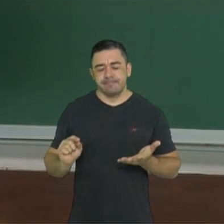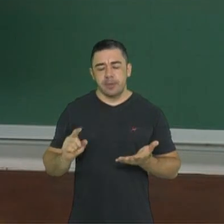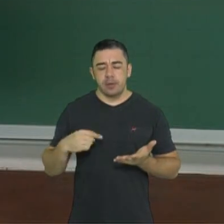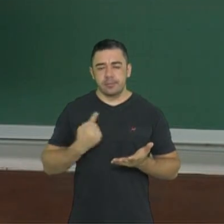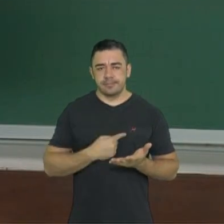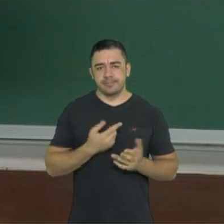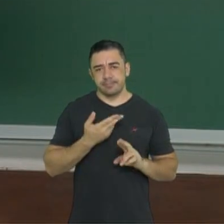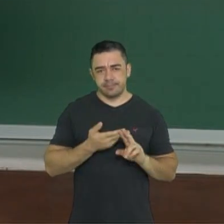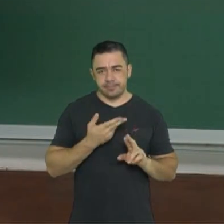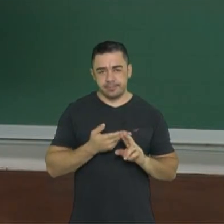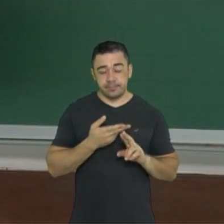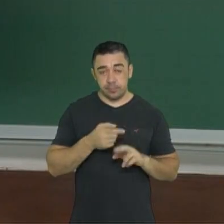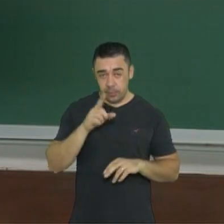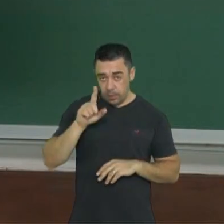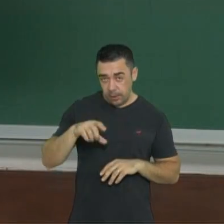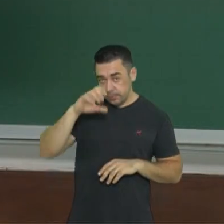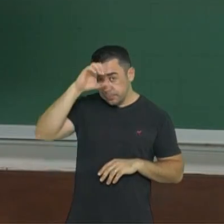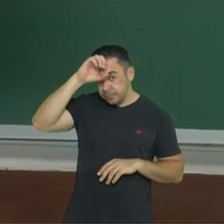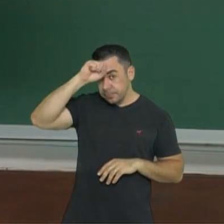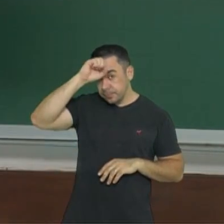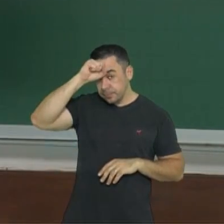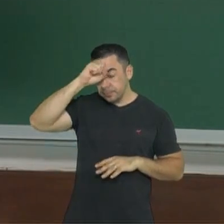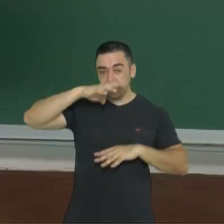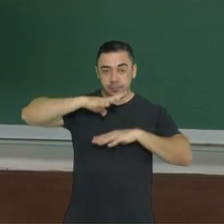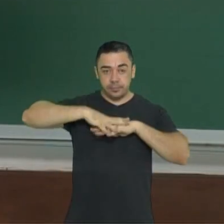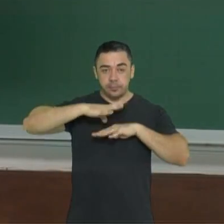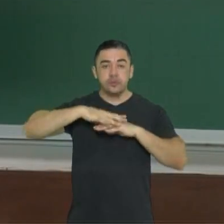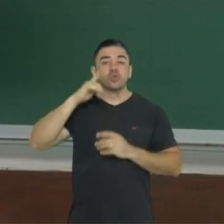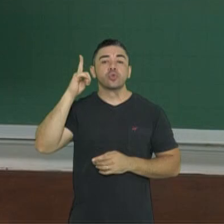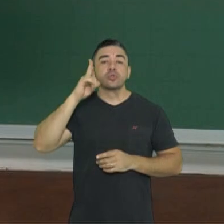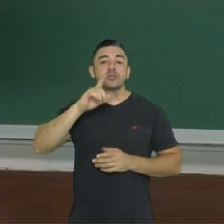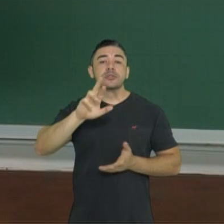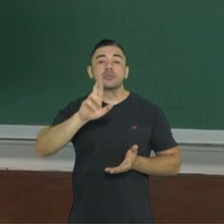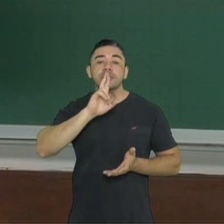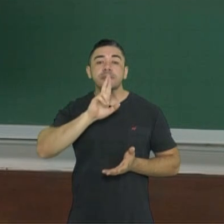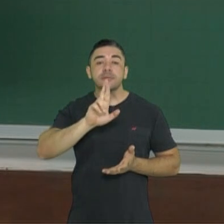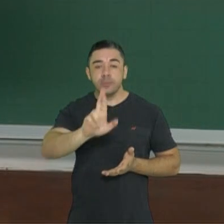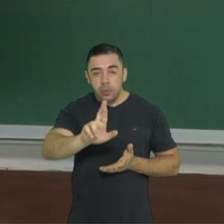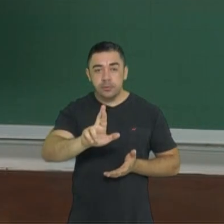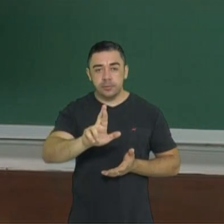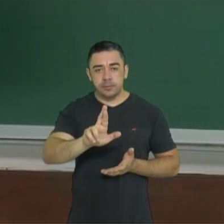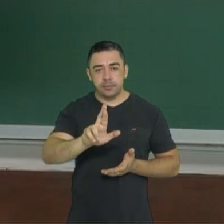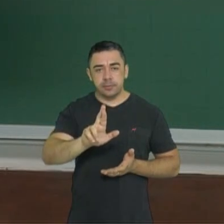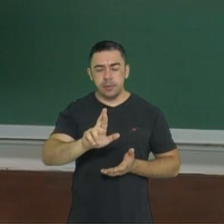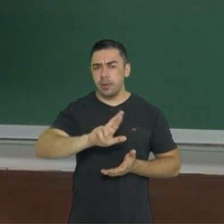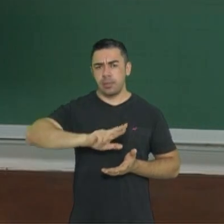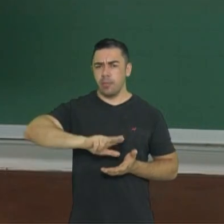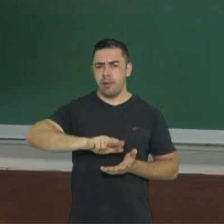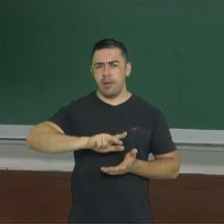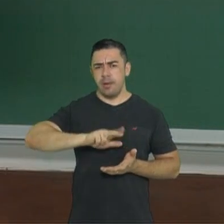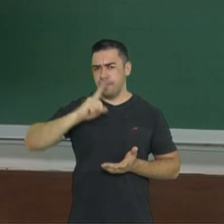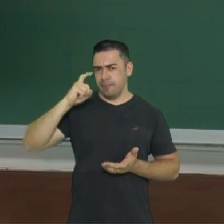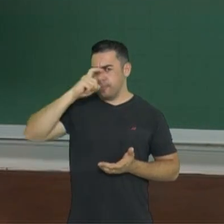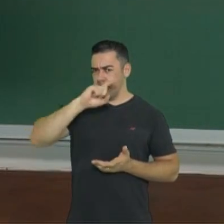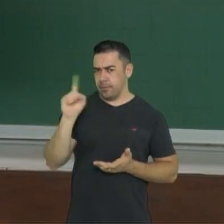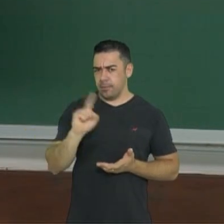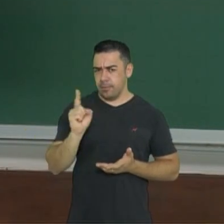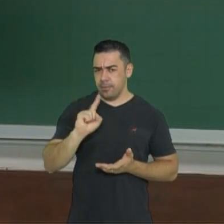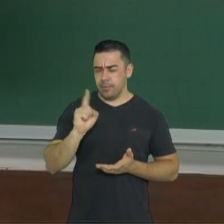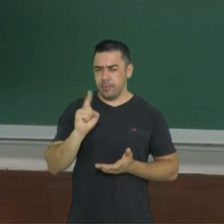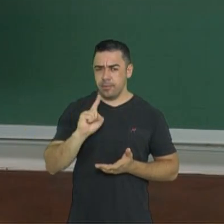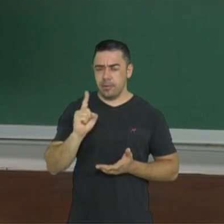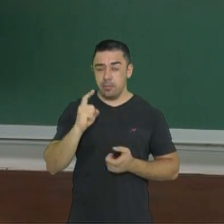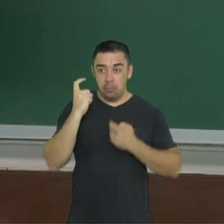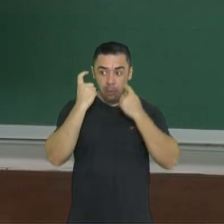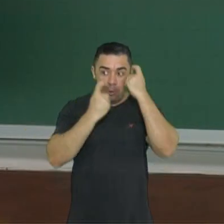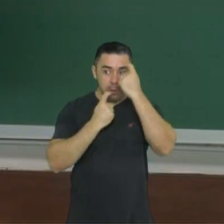vai usar o que nós sabemos e mata mais pra encontrar uma resposta nada difícil não hein Não